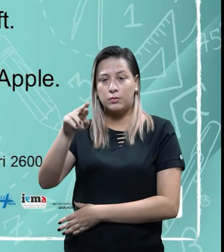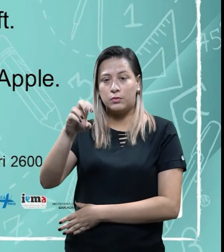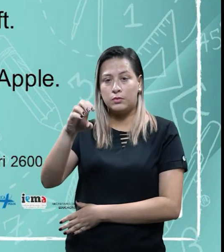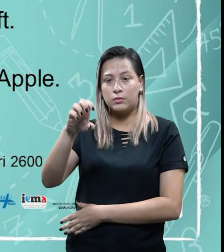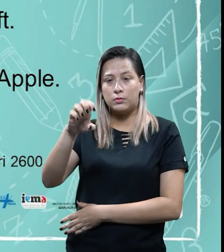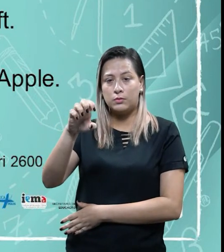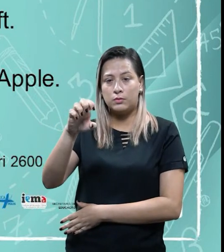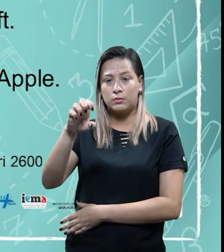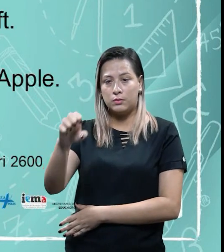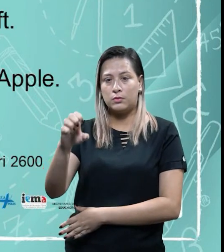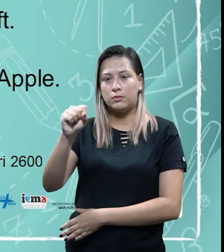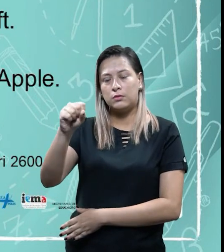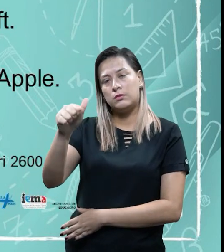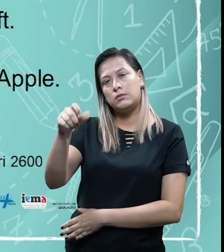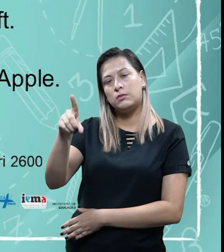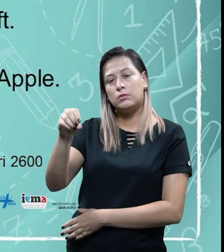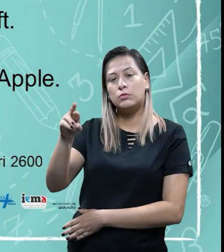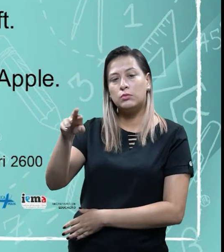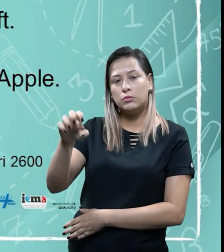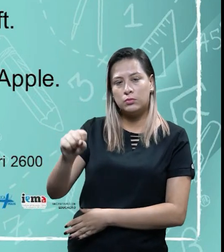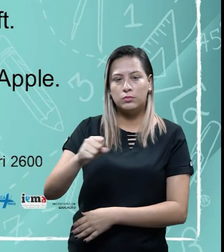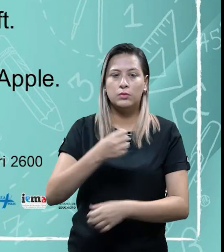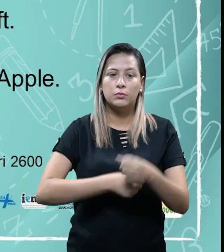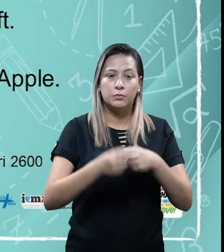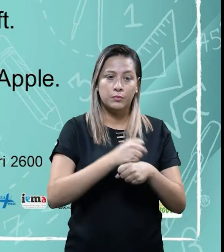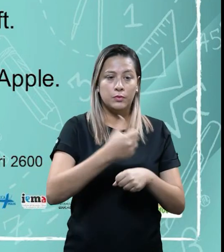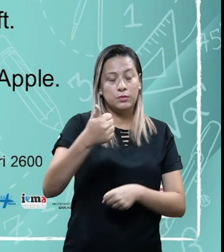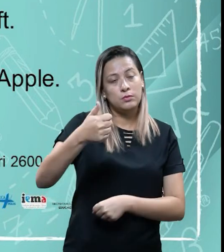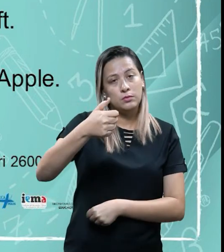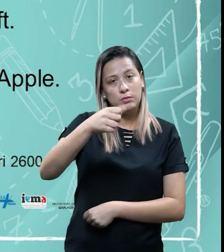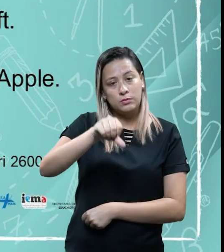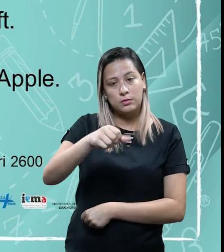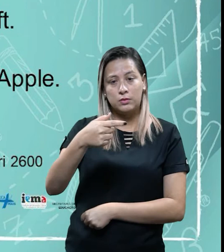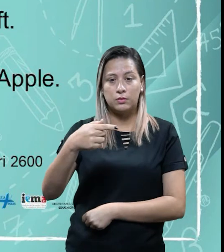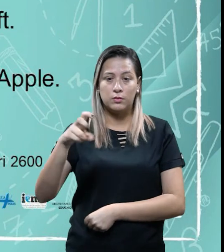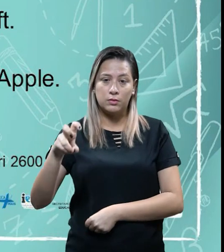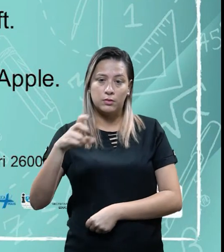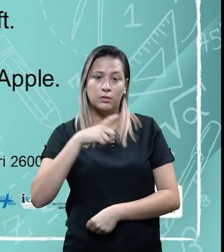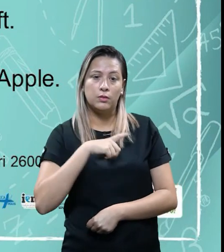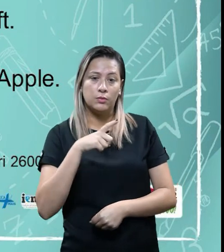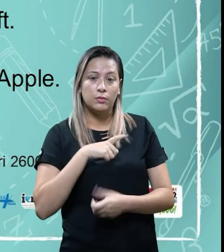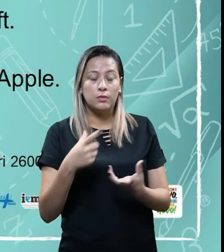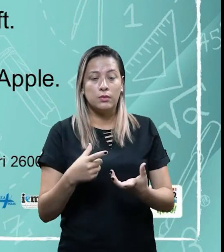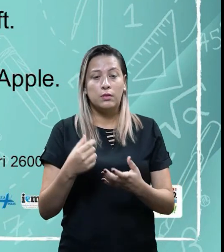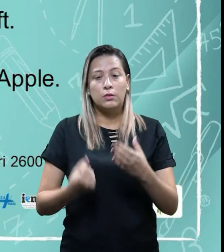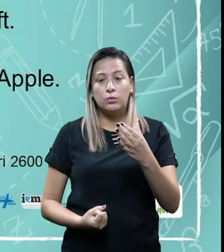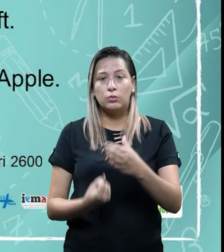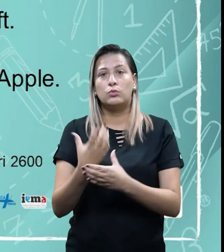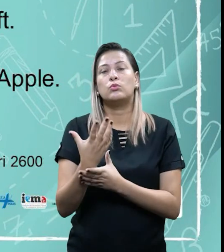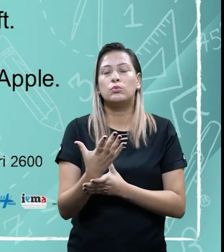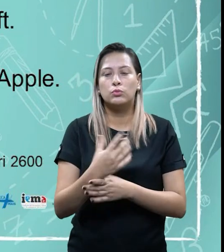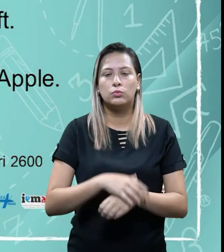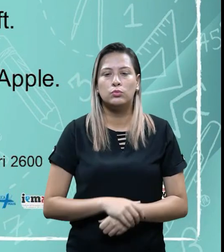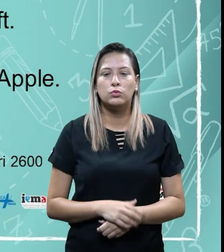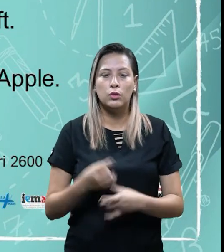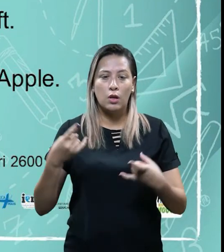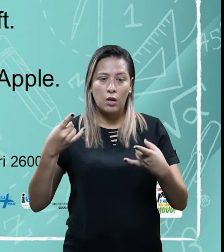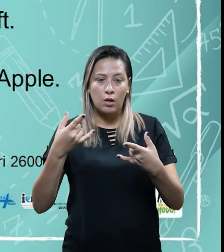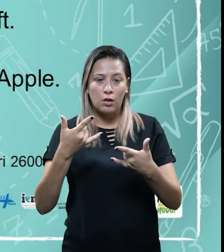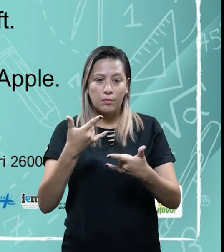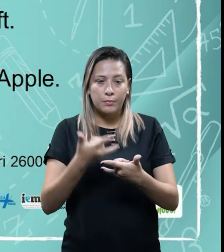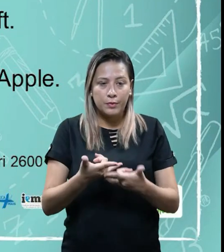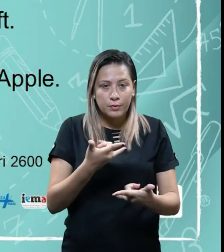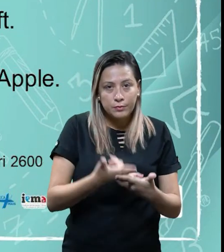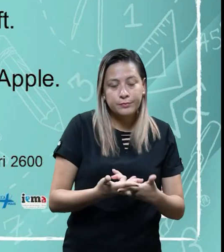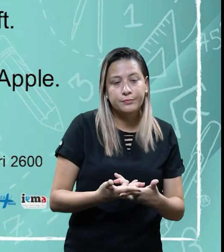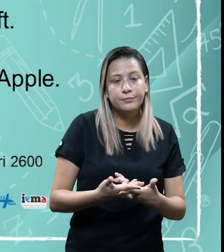75, Bill Gates e Paul Allen criam a Microsoft. E em 76, Steve Wozniak e Steve Jobs fundam